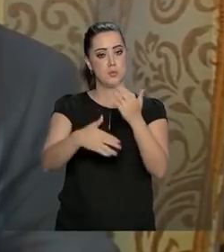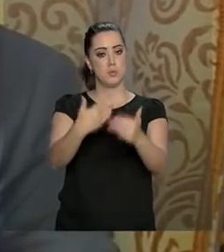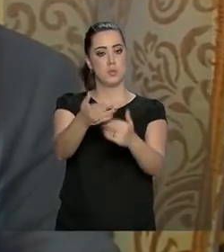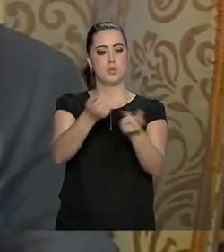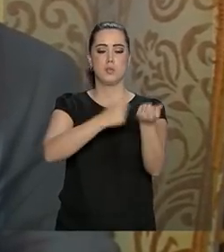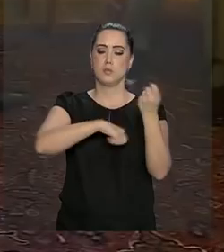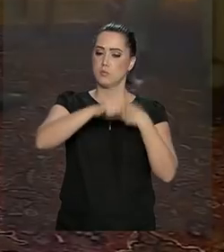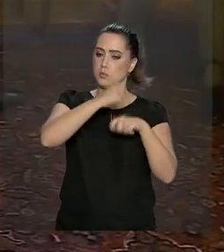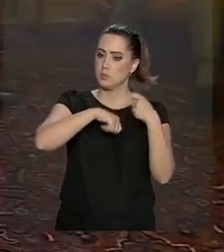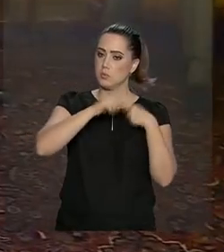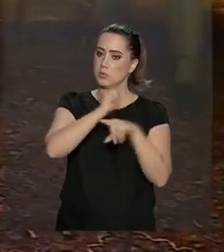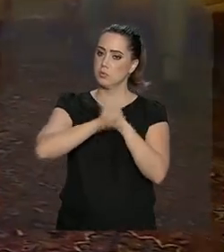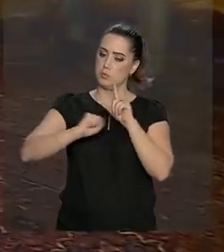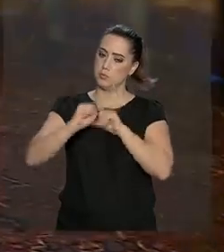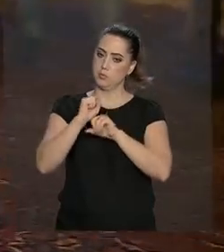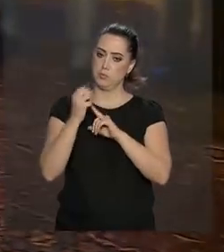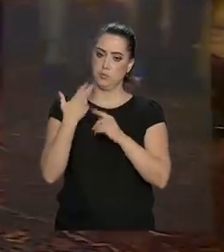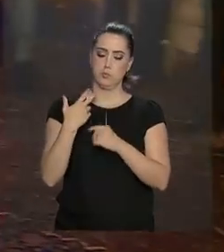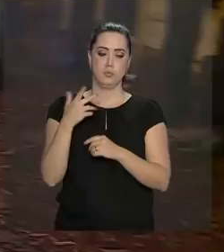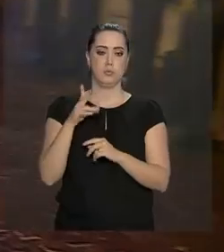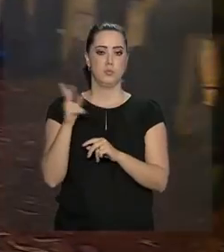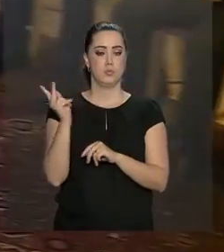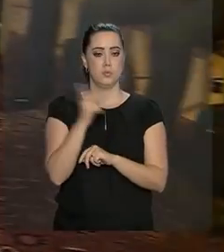processo econômico e social de